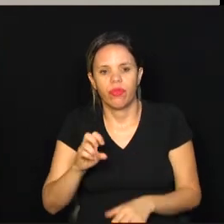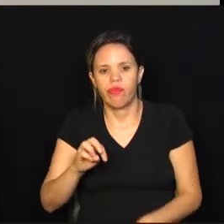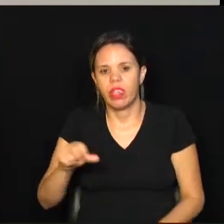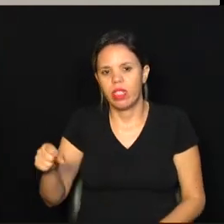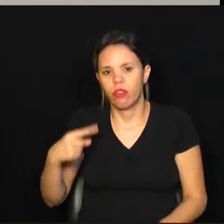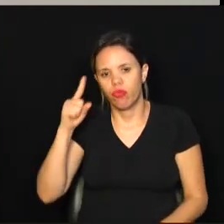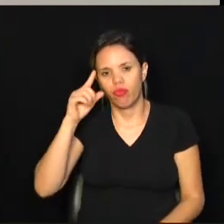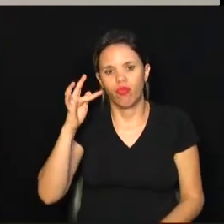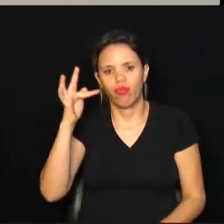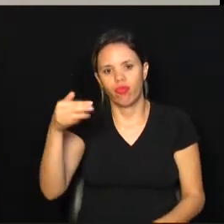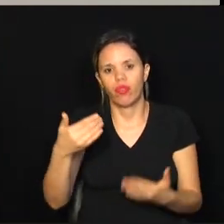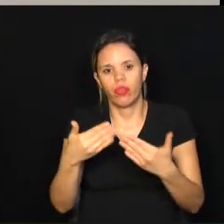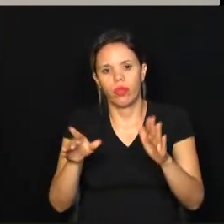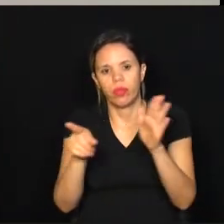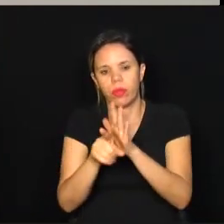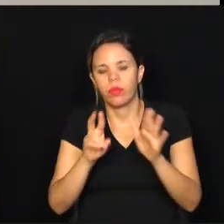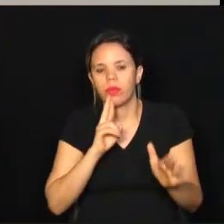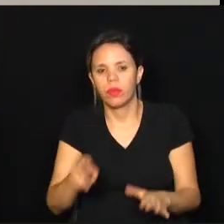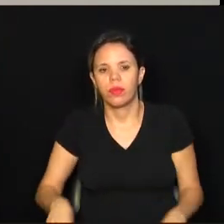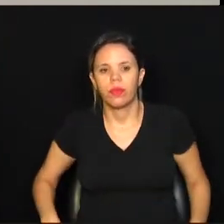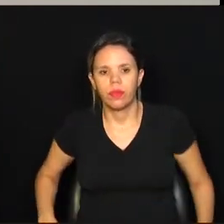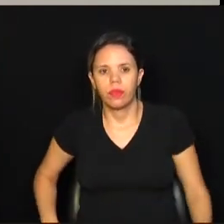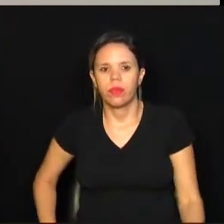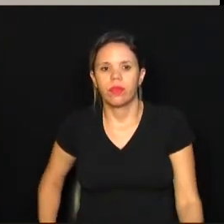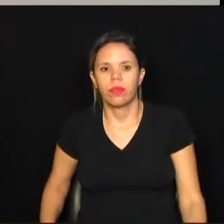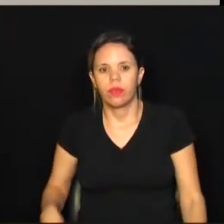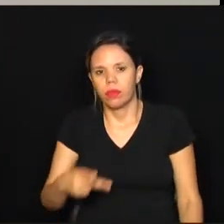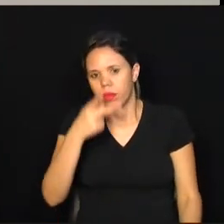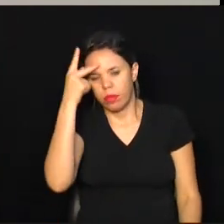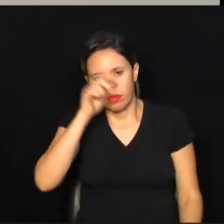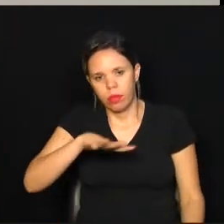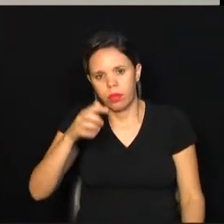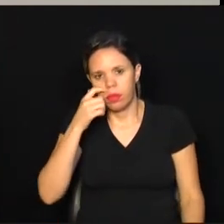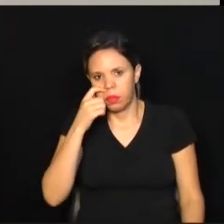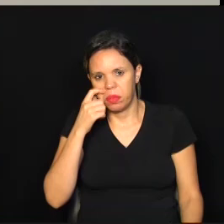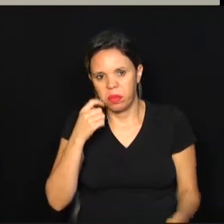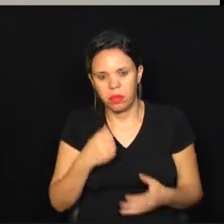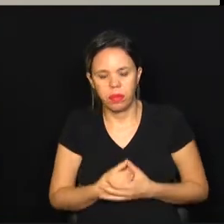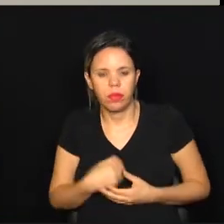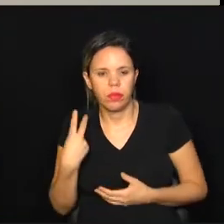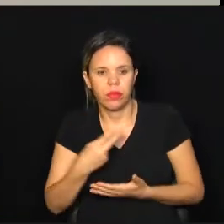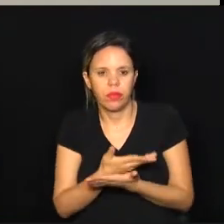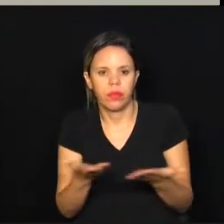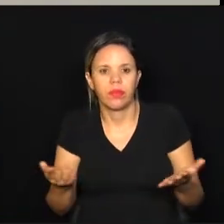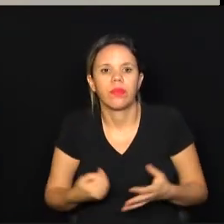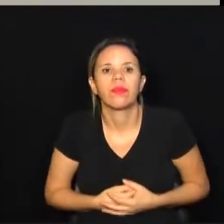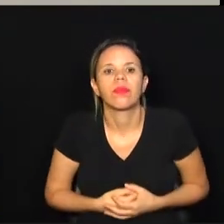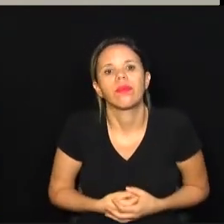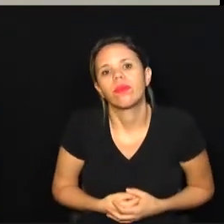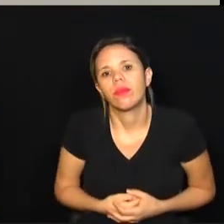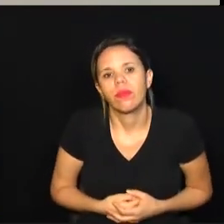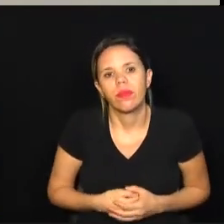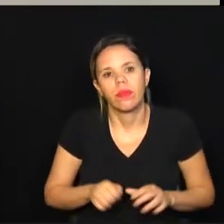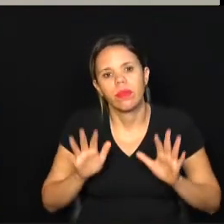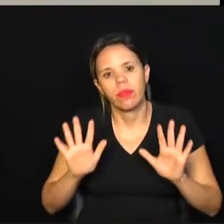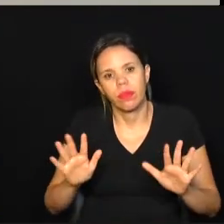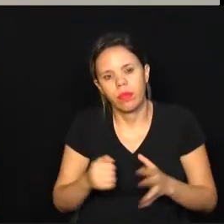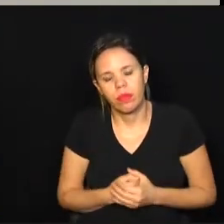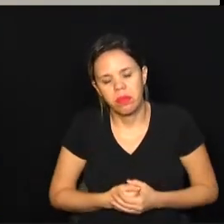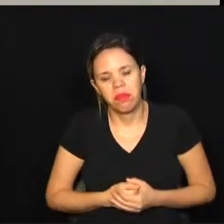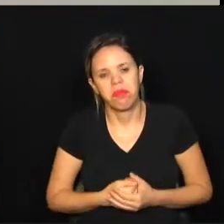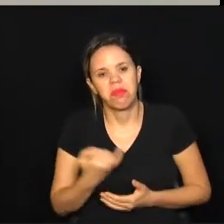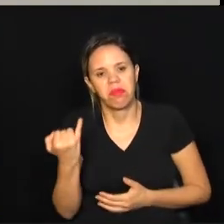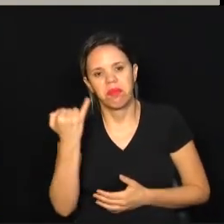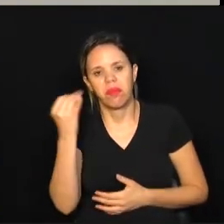a gente abrir para perguntas e respostas, né, para a população e para os vereadores, mas muito,